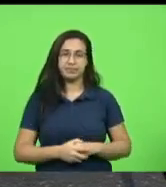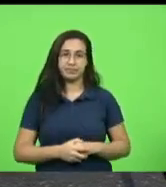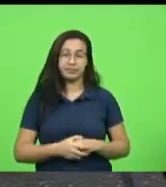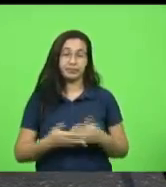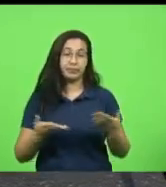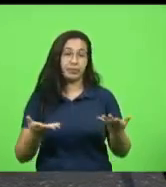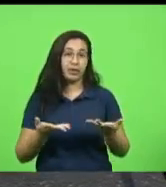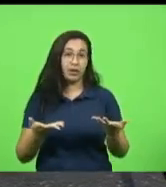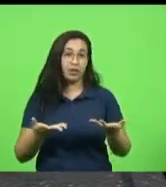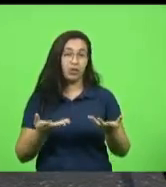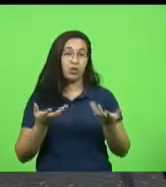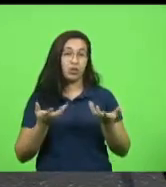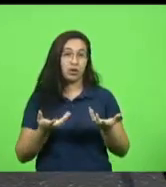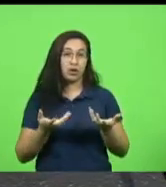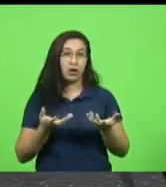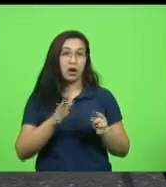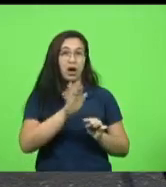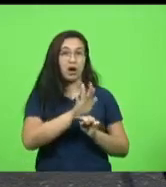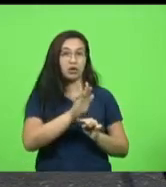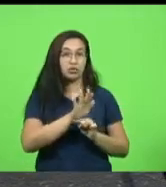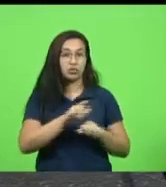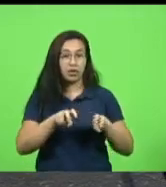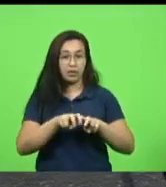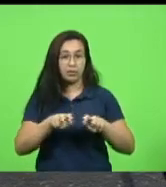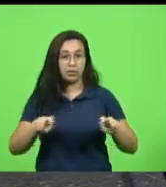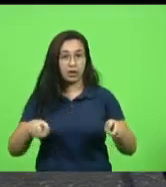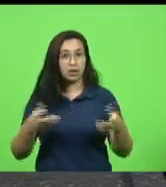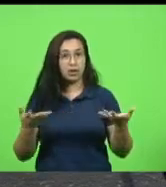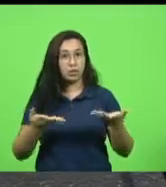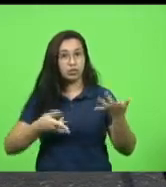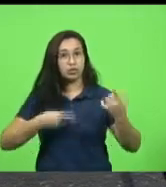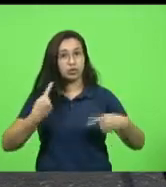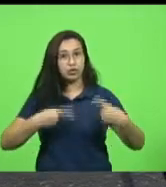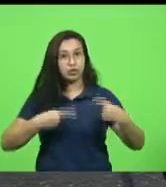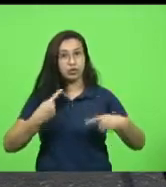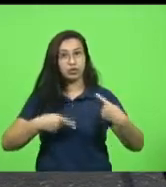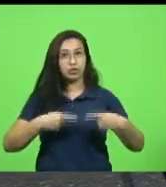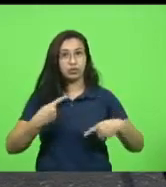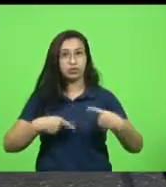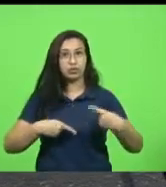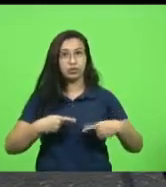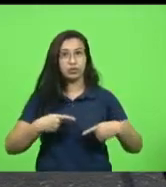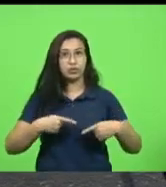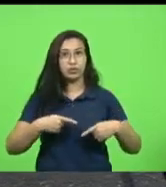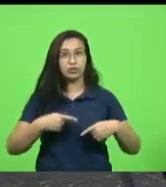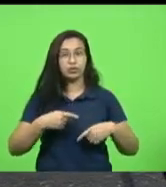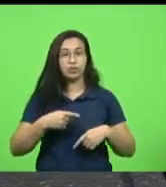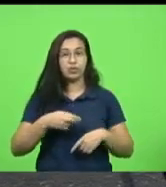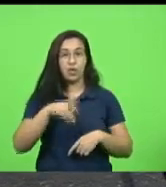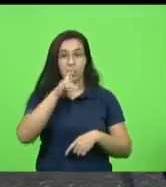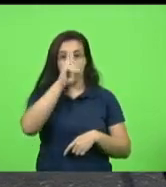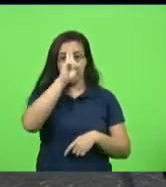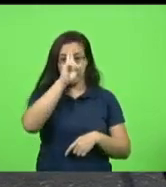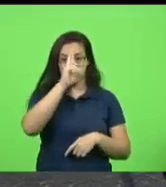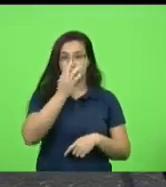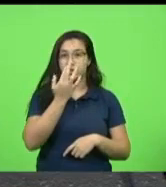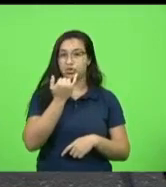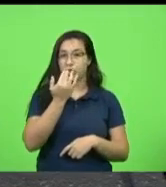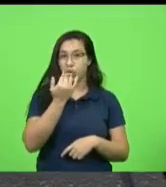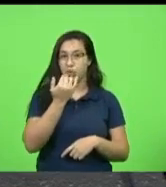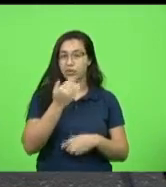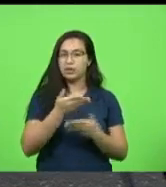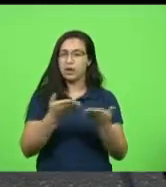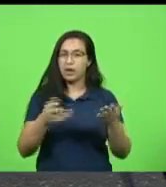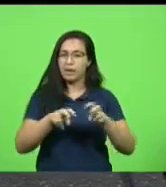inclusive orientar a nossa bancada, que discutiu hoje, presidente Mauro, discutimos no almoço esta questão e entende a